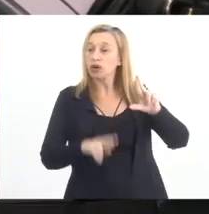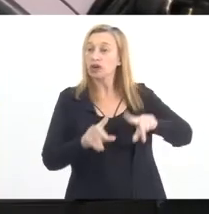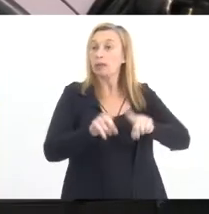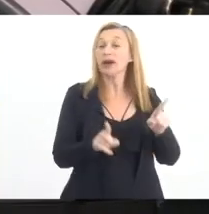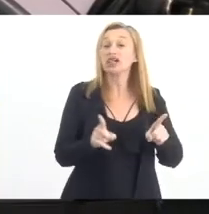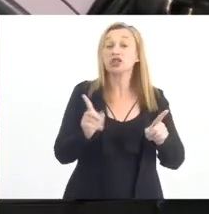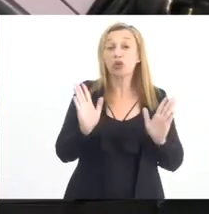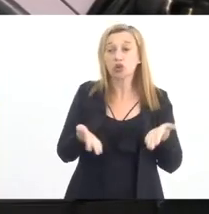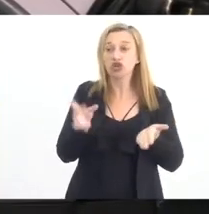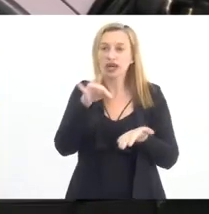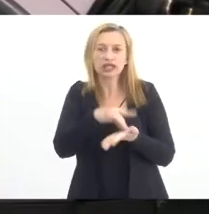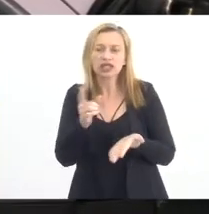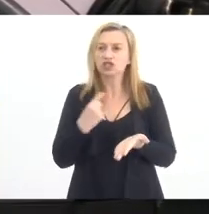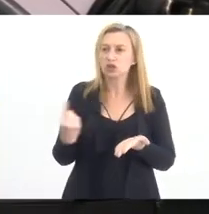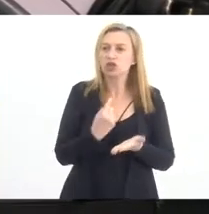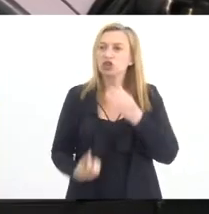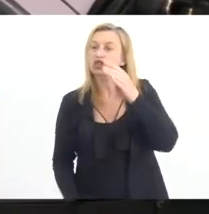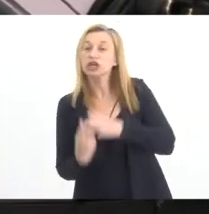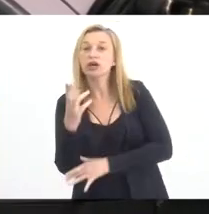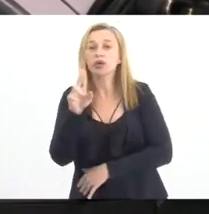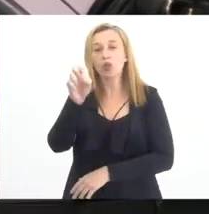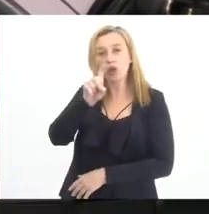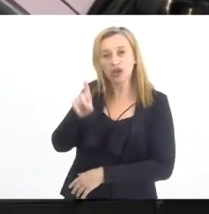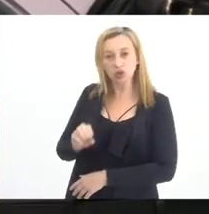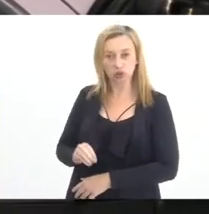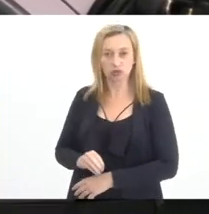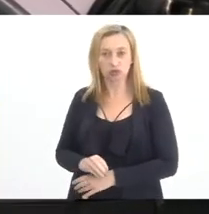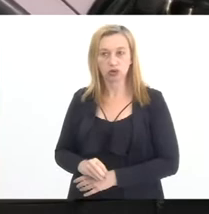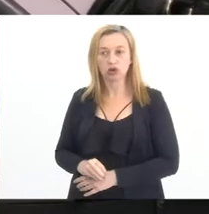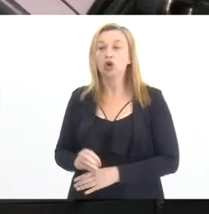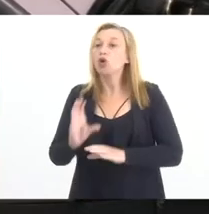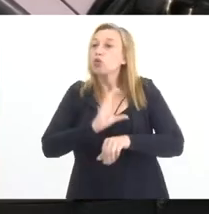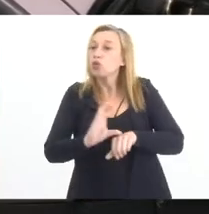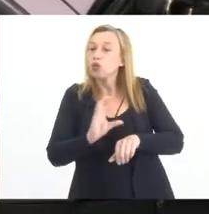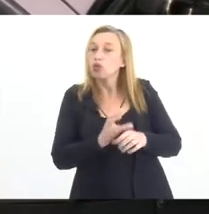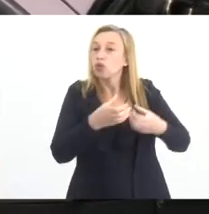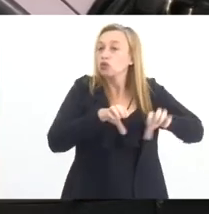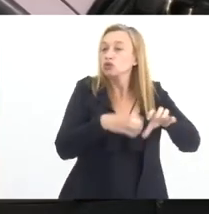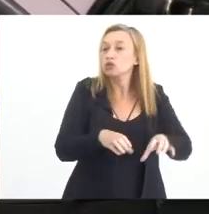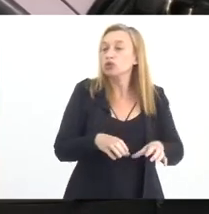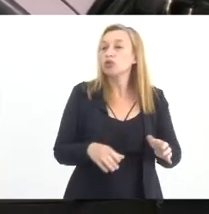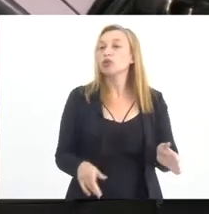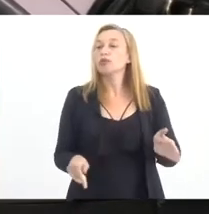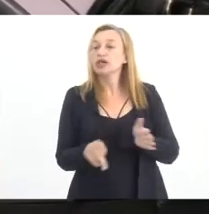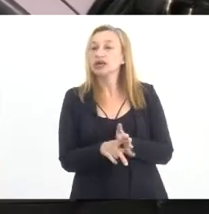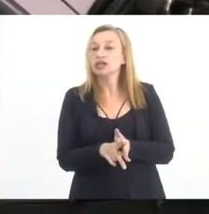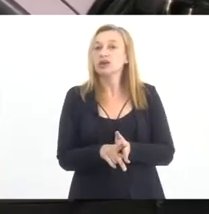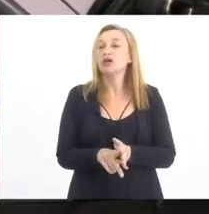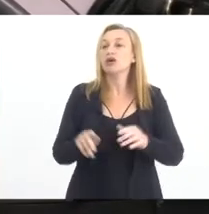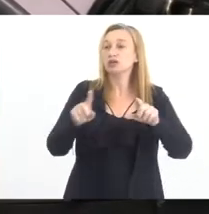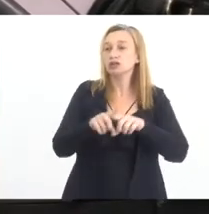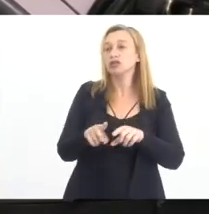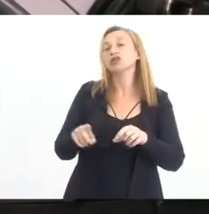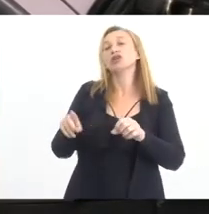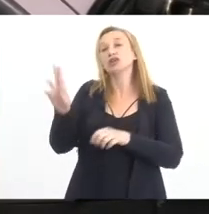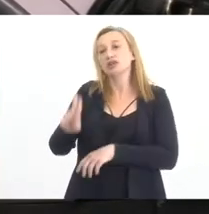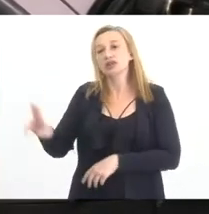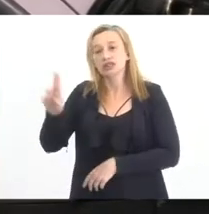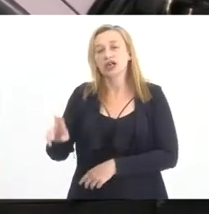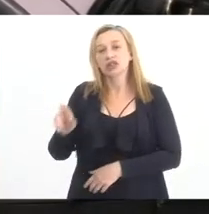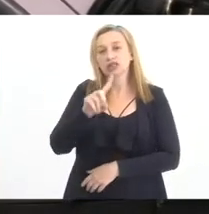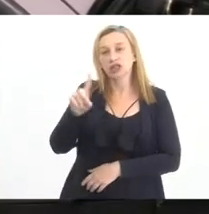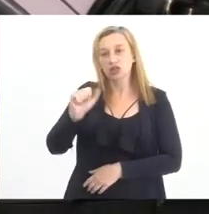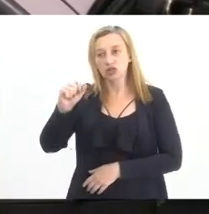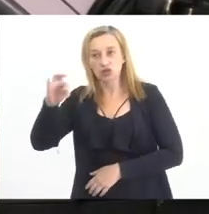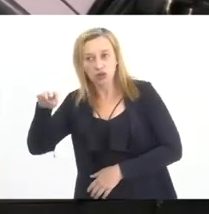nossa realidade, nós criamos a UES. O concurso público foi para a UES, a Universidade da Zona Oeste. E nós queremos garantir